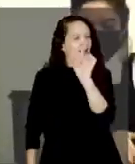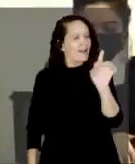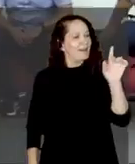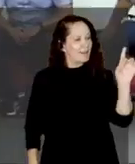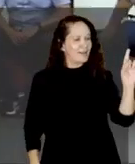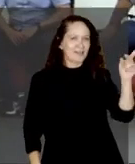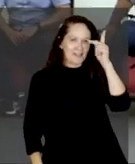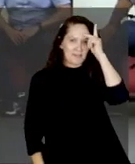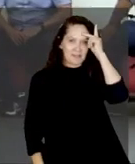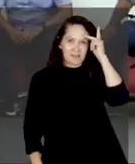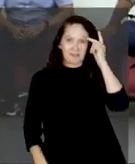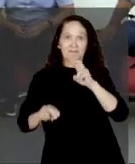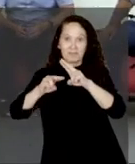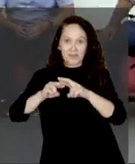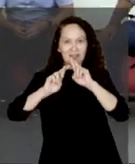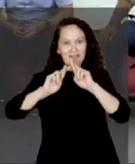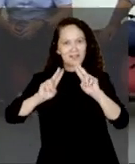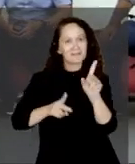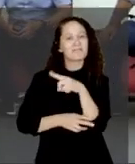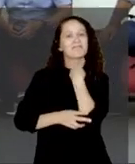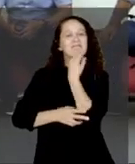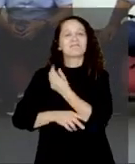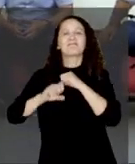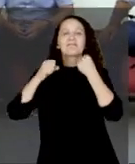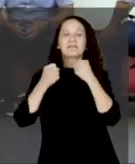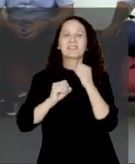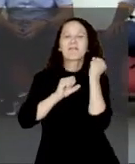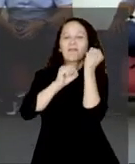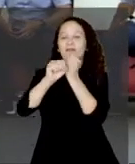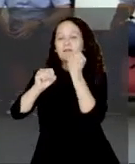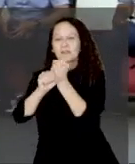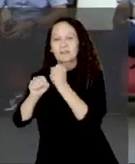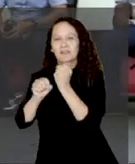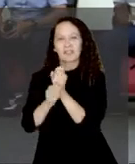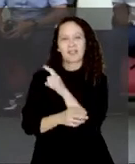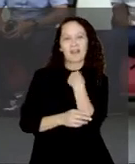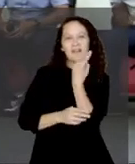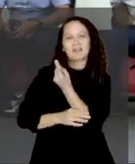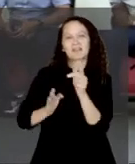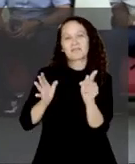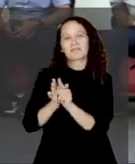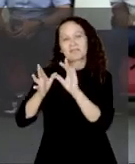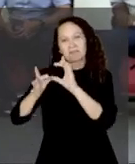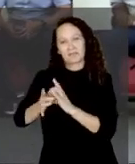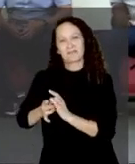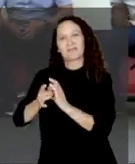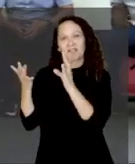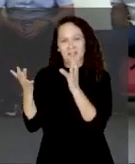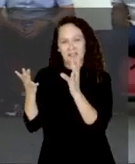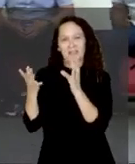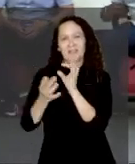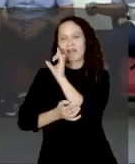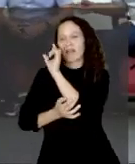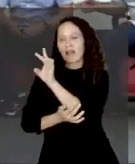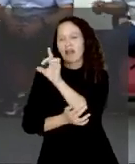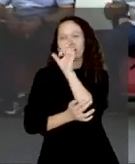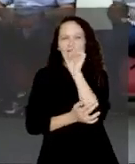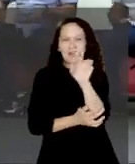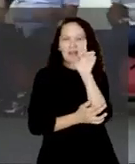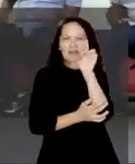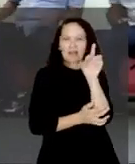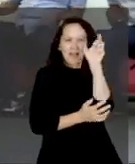Então, companheiros e companheiras, a democracia, ela é meio truncada. Ela é